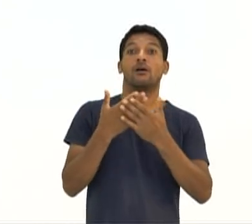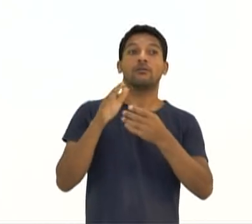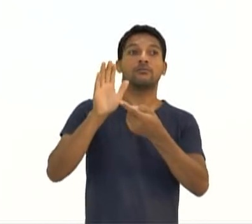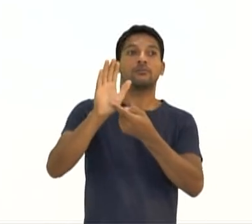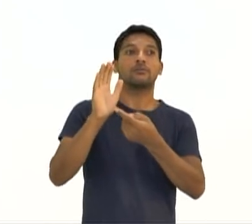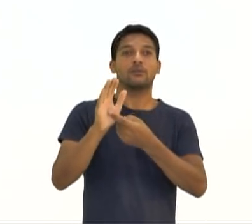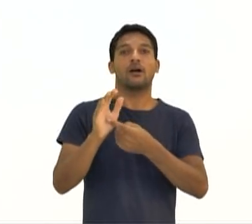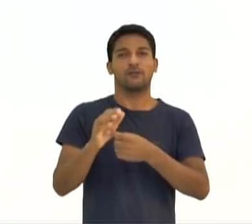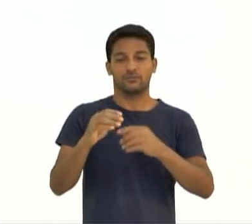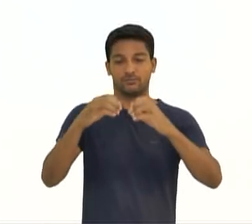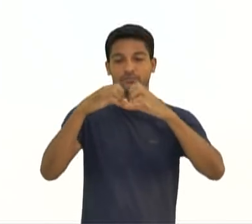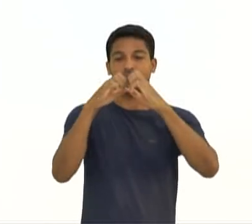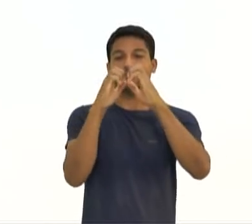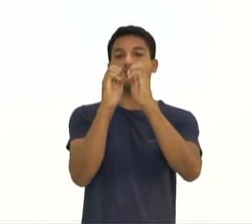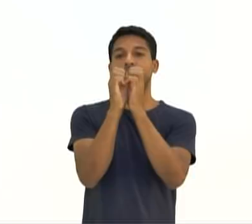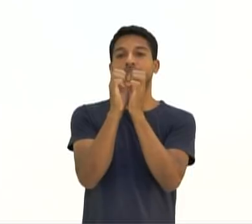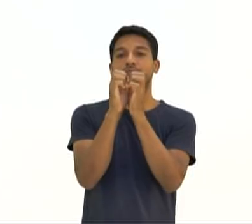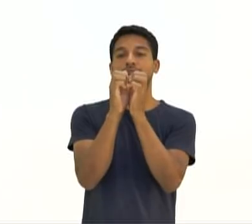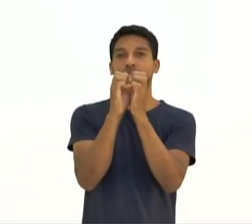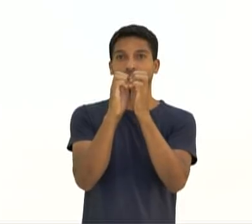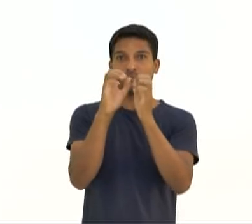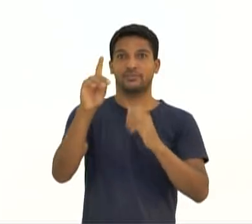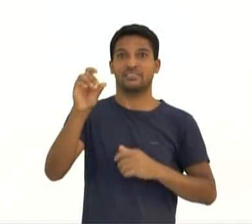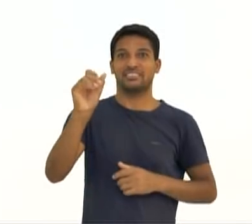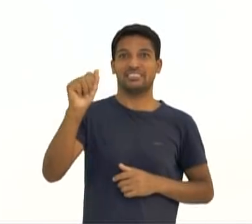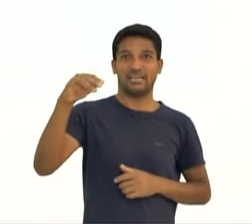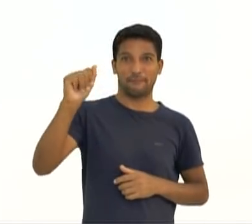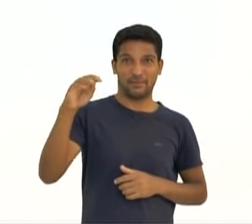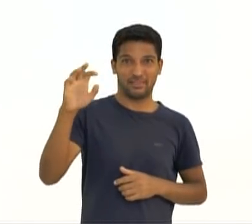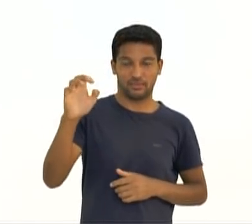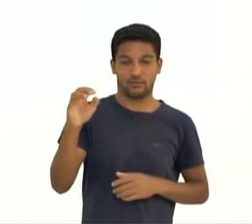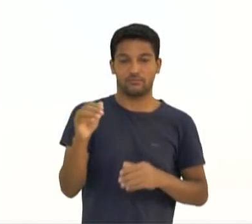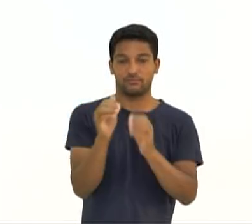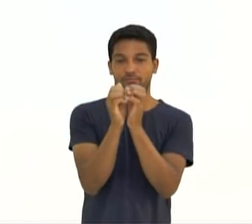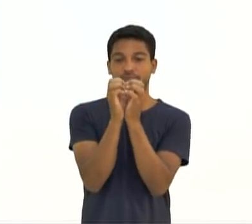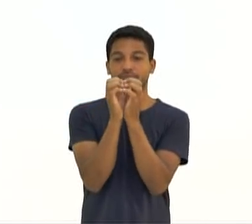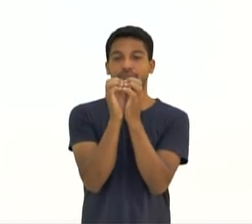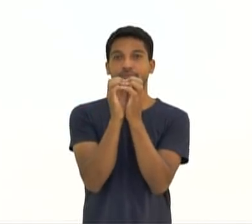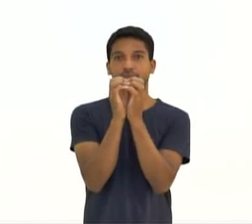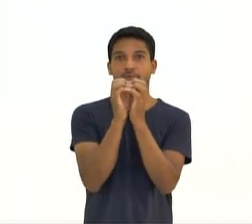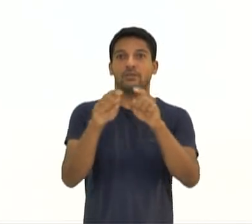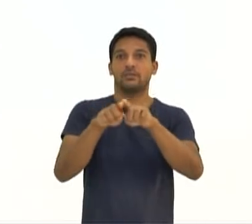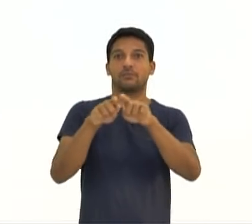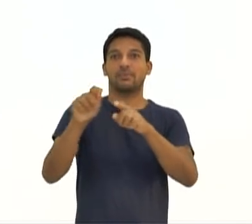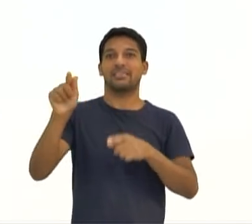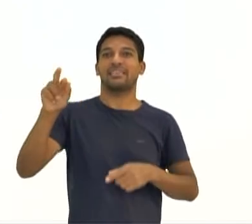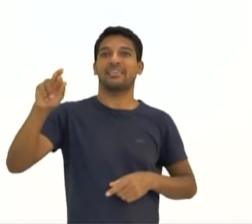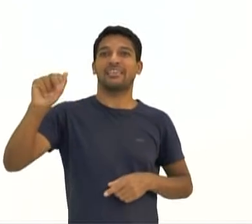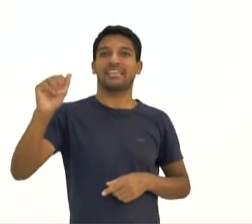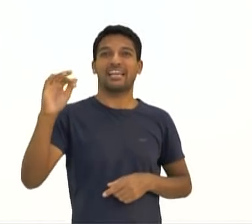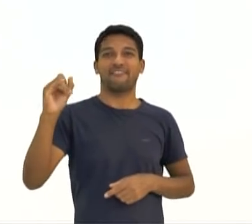o diamante e o grafite, né? E ambos são extraídos por